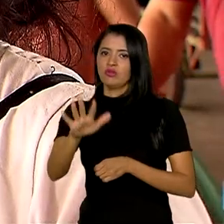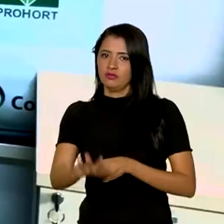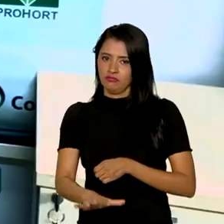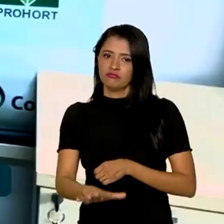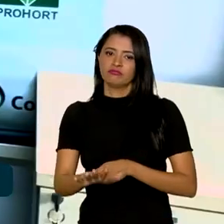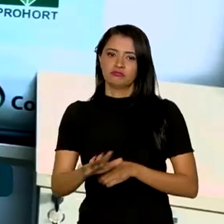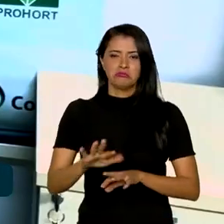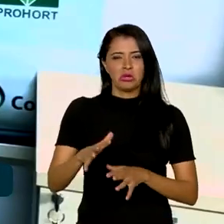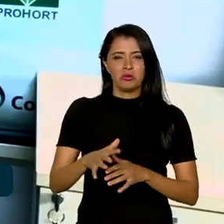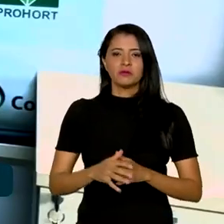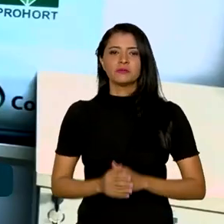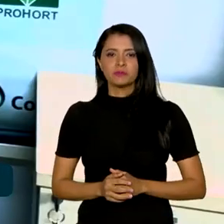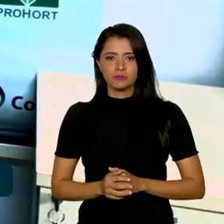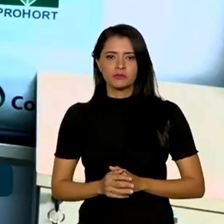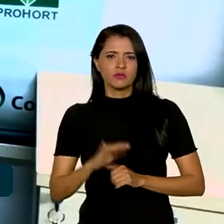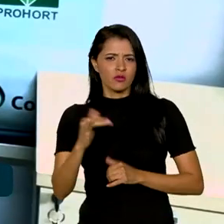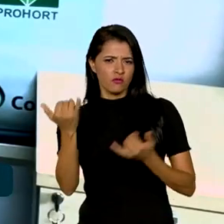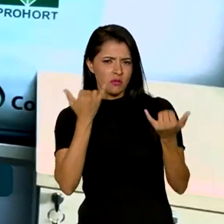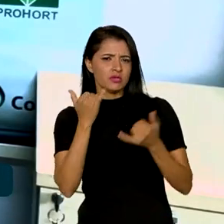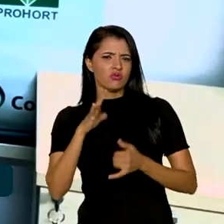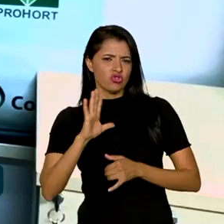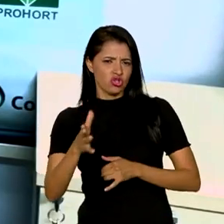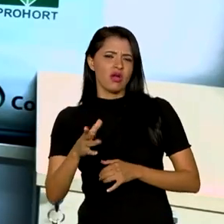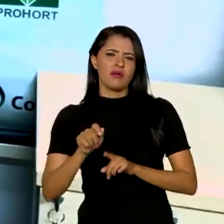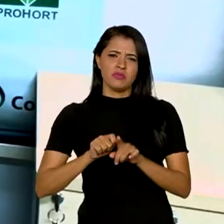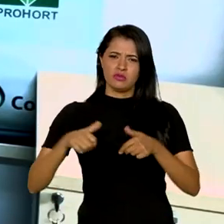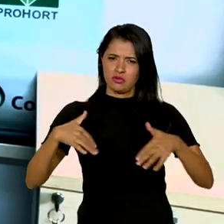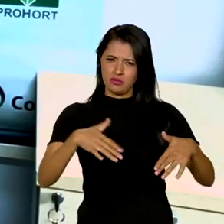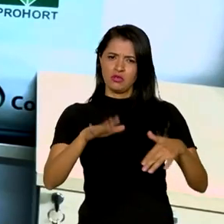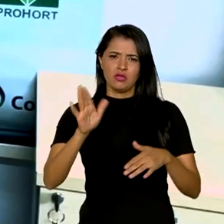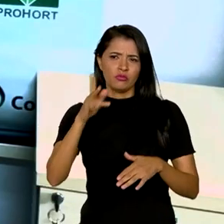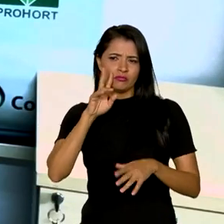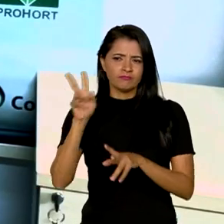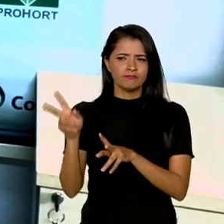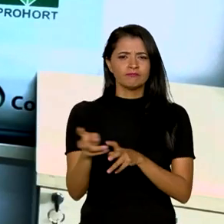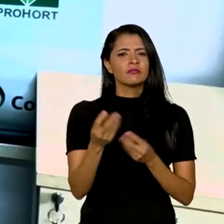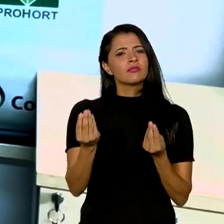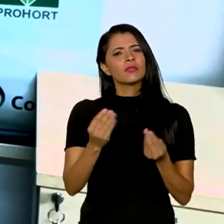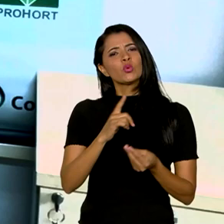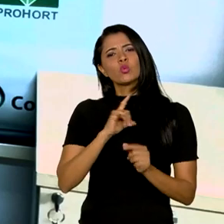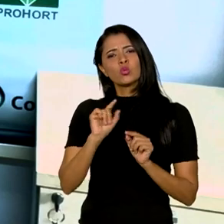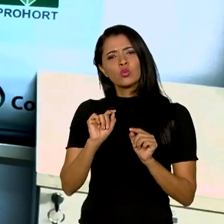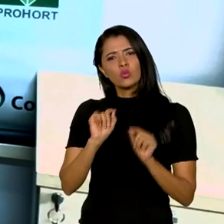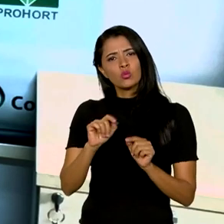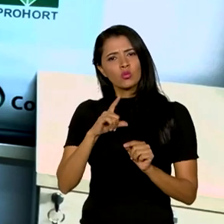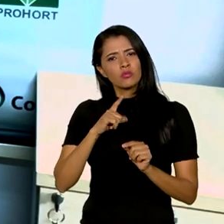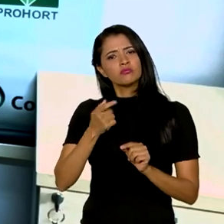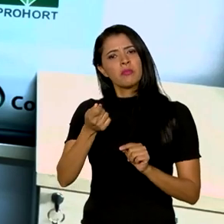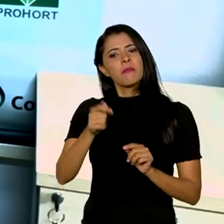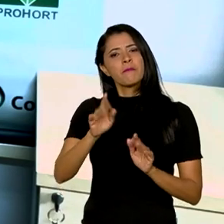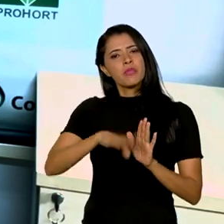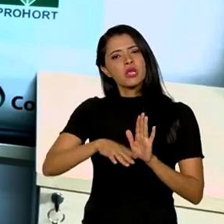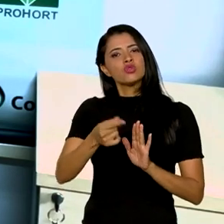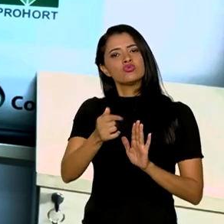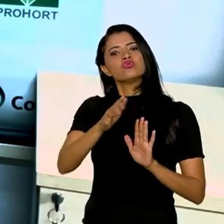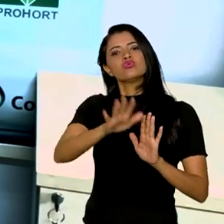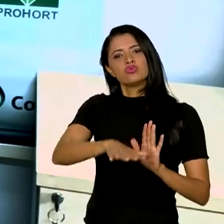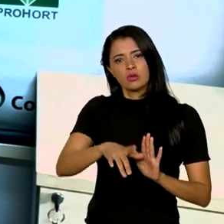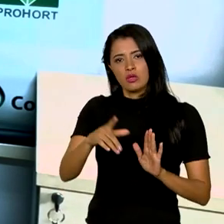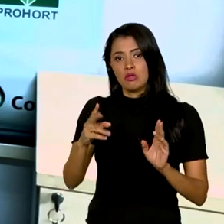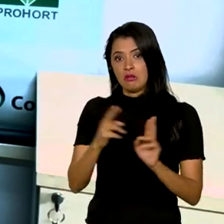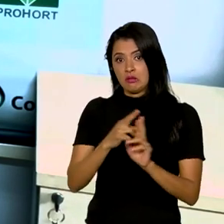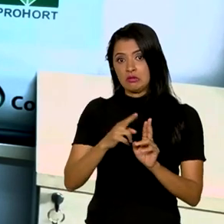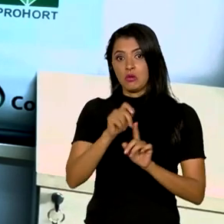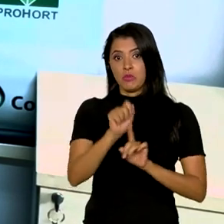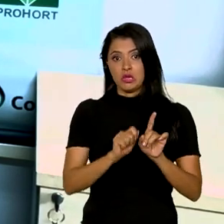razoável. Com os dados que a gente já tem de setembro, a gente viu que as hortaliças estão com queda de preços em relação a agosto, mas é